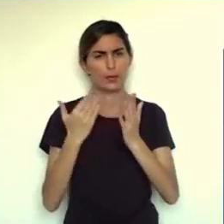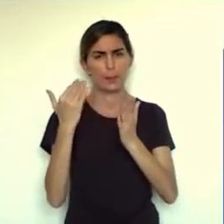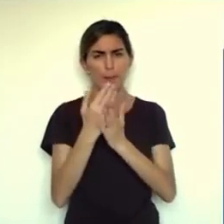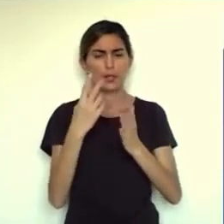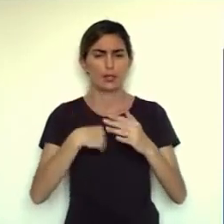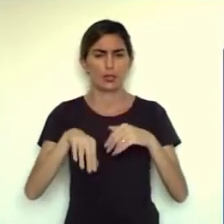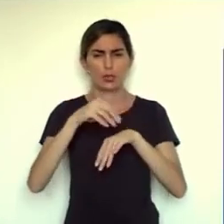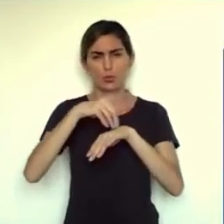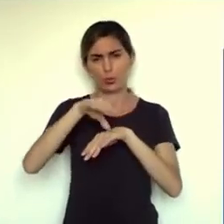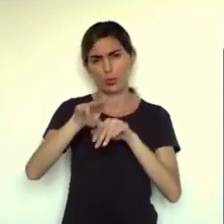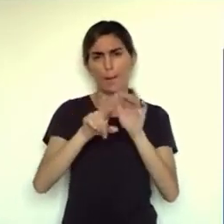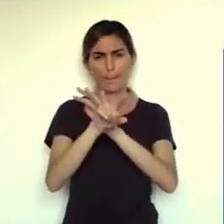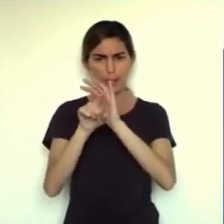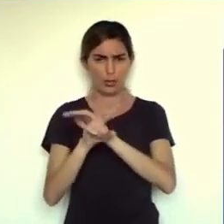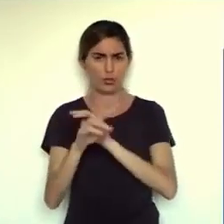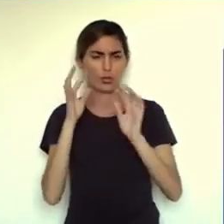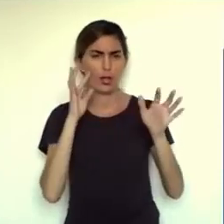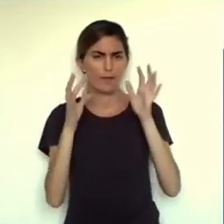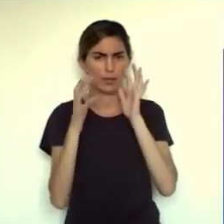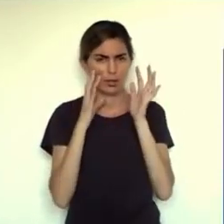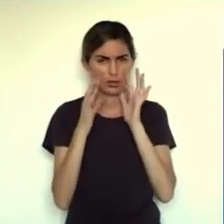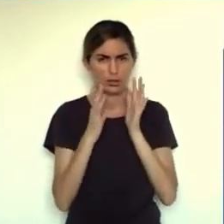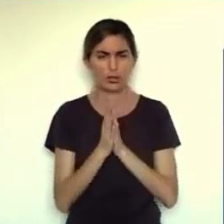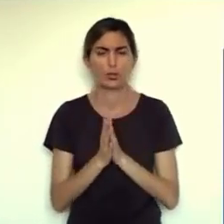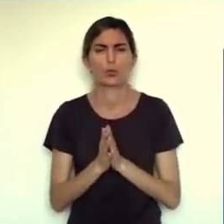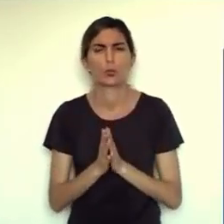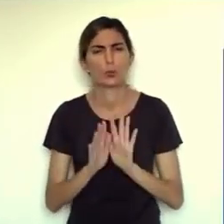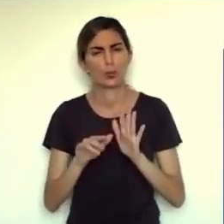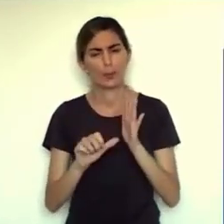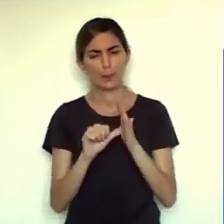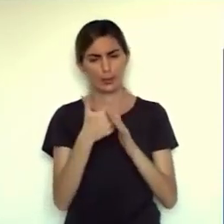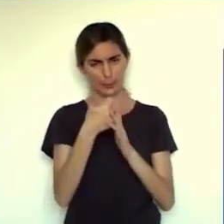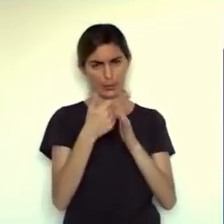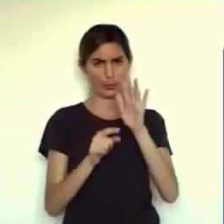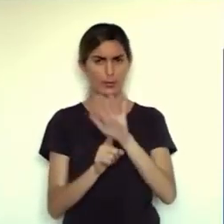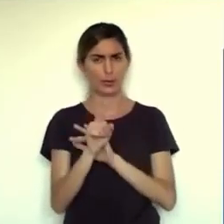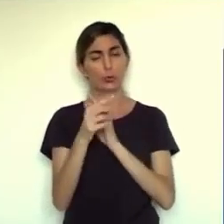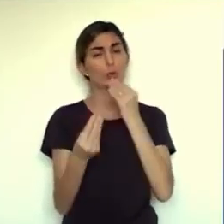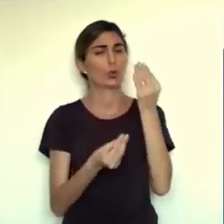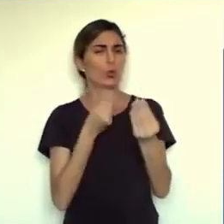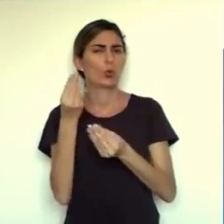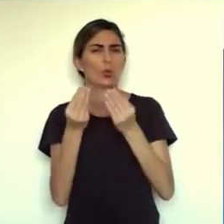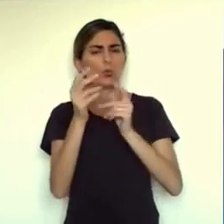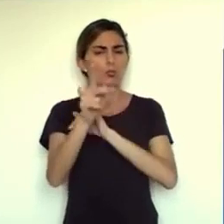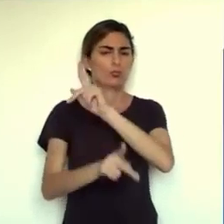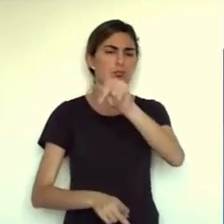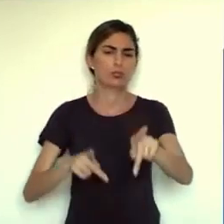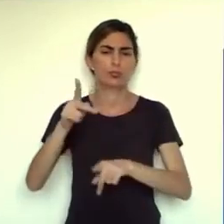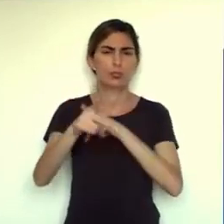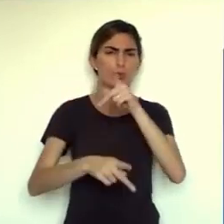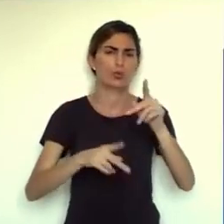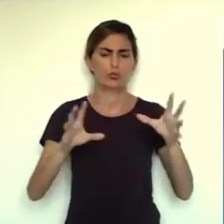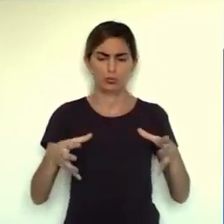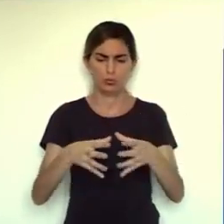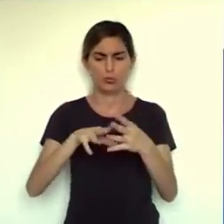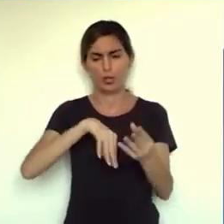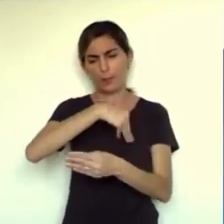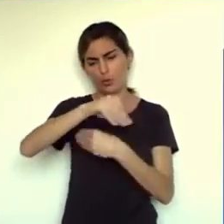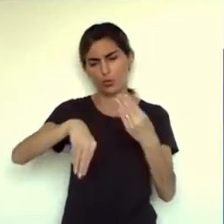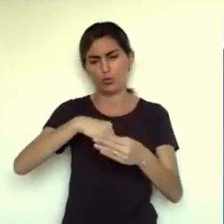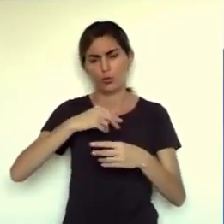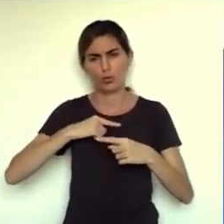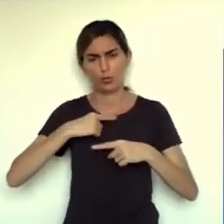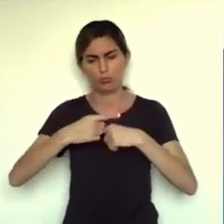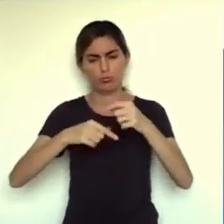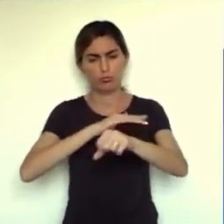um pouco mais, a gente traz algumas questões para reflexão, né? Primeira questão: como pode um povo, fruto de uma